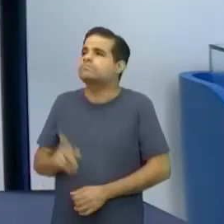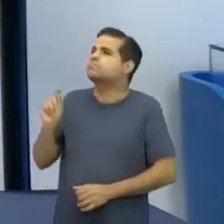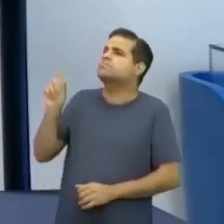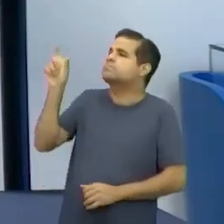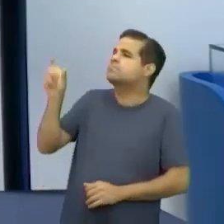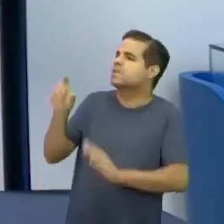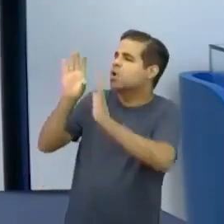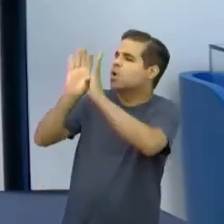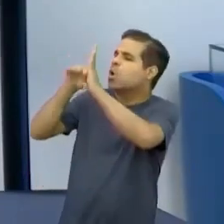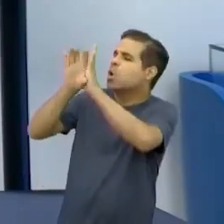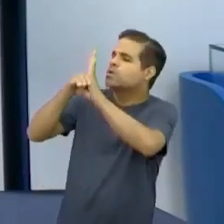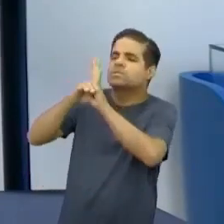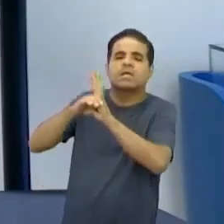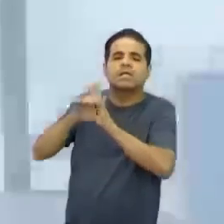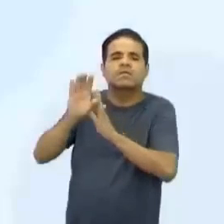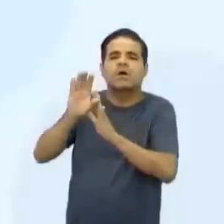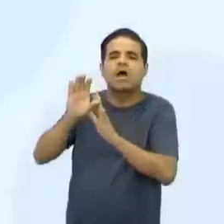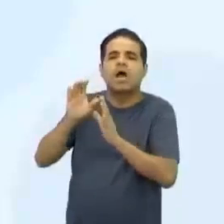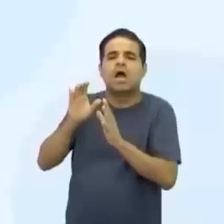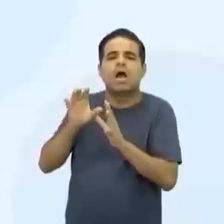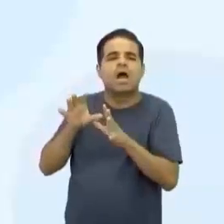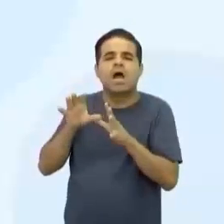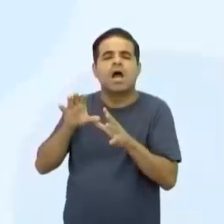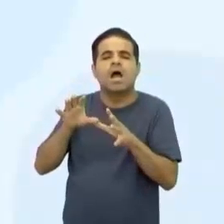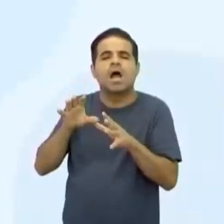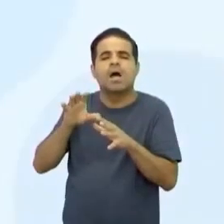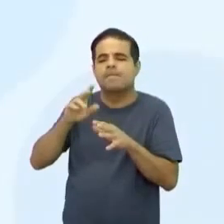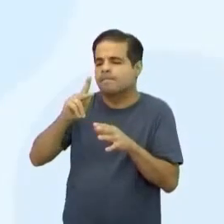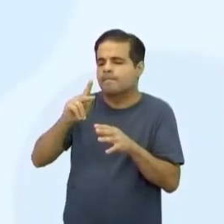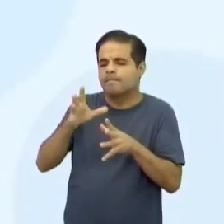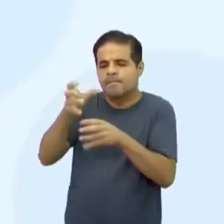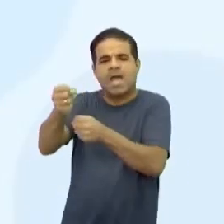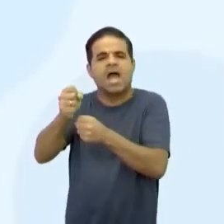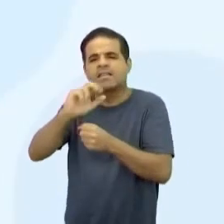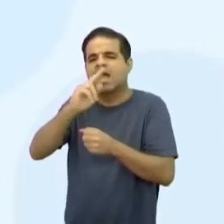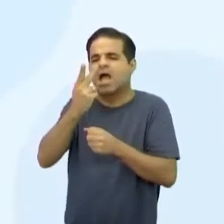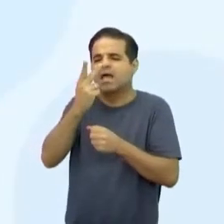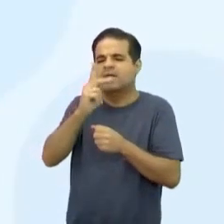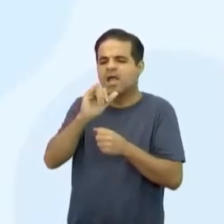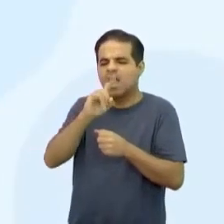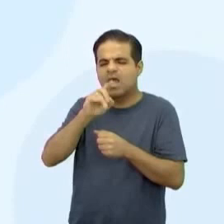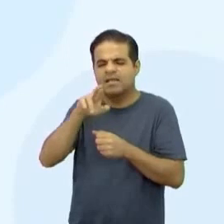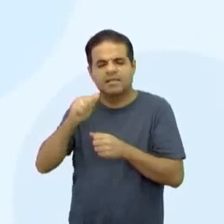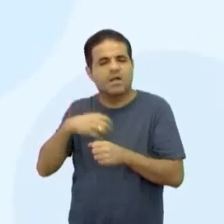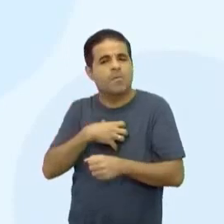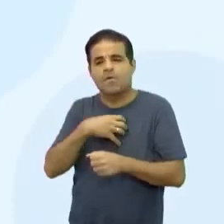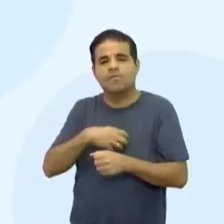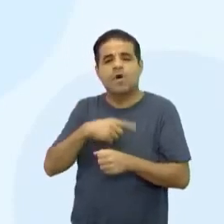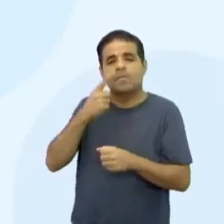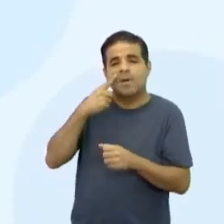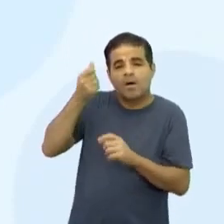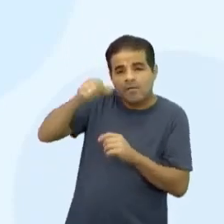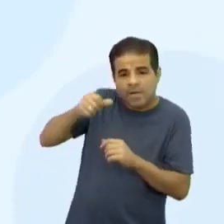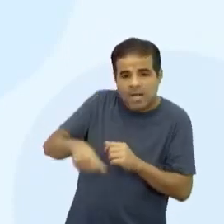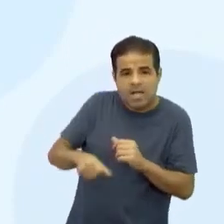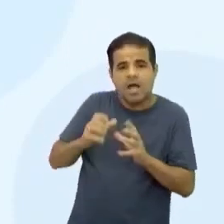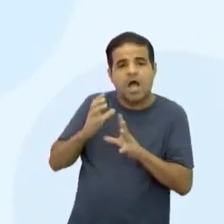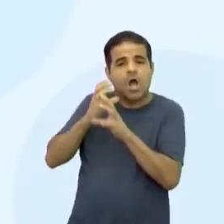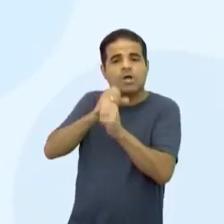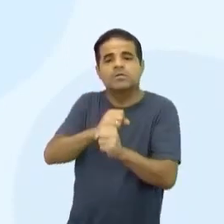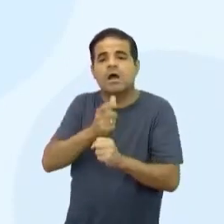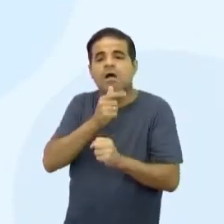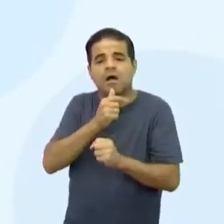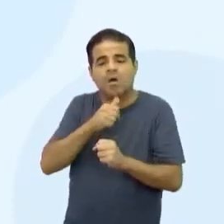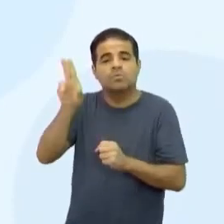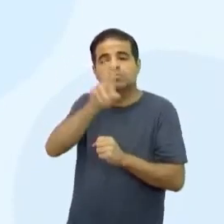aqui primeiro. O que é a pegada hídrica? Então a pegada hídrica ela configura-se, né, numa forma de medir a quantidade total de